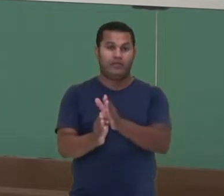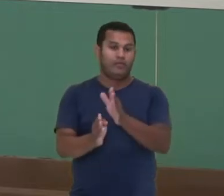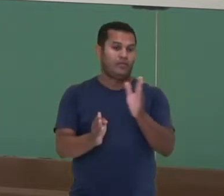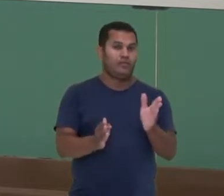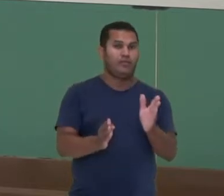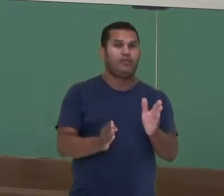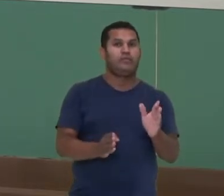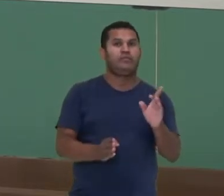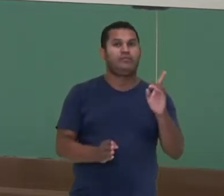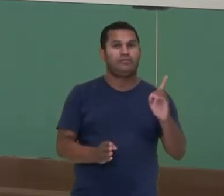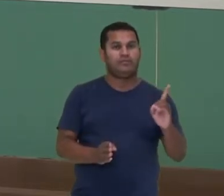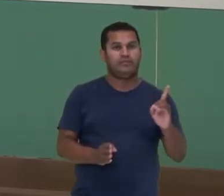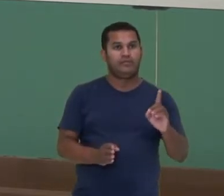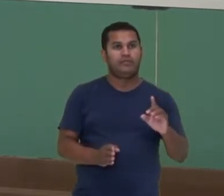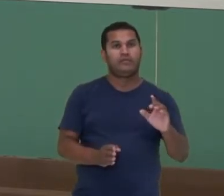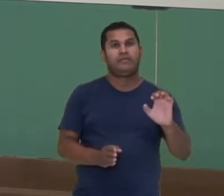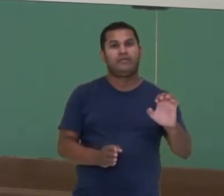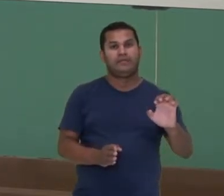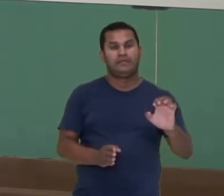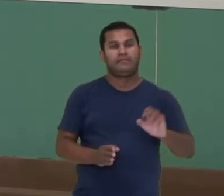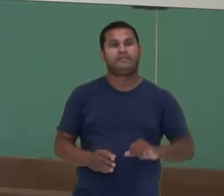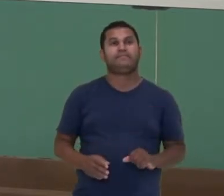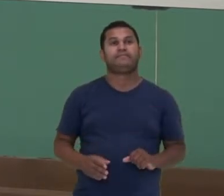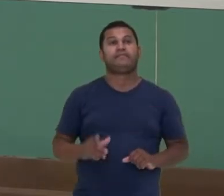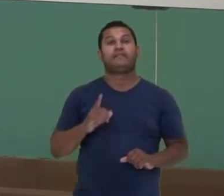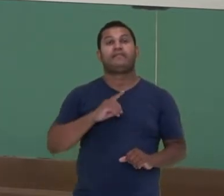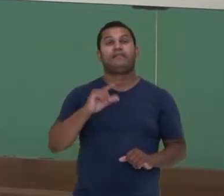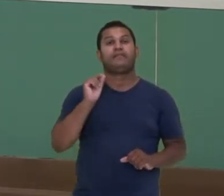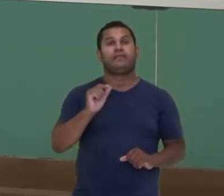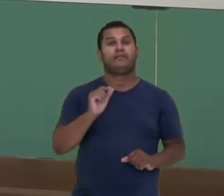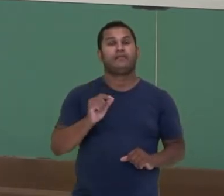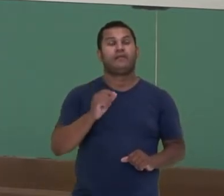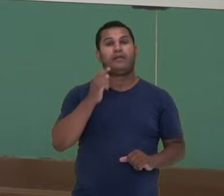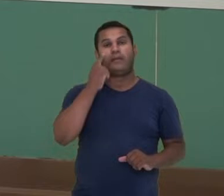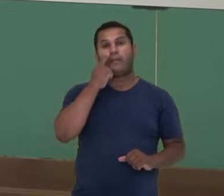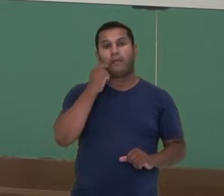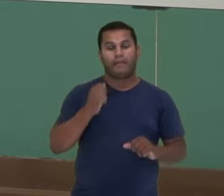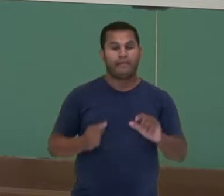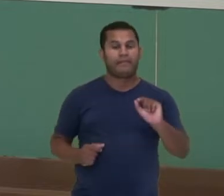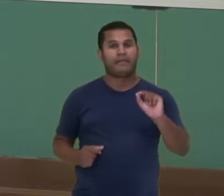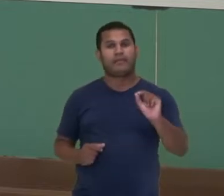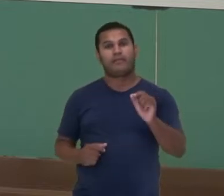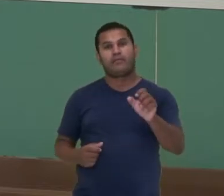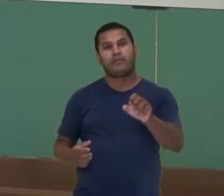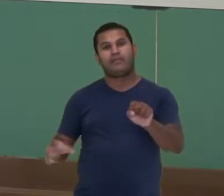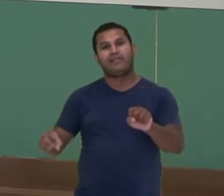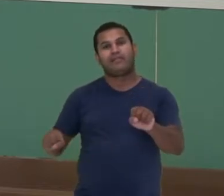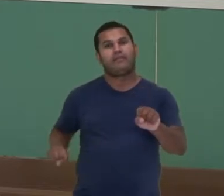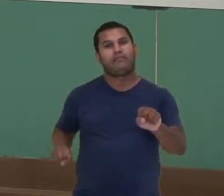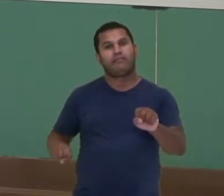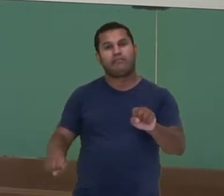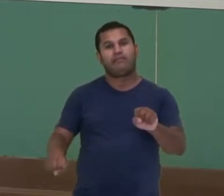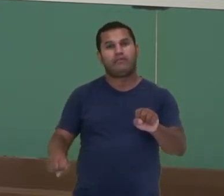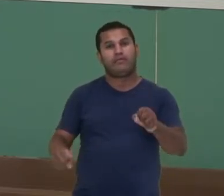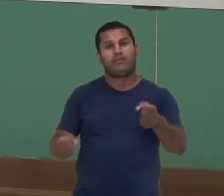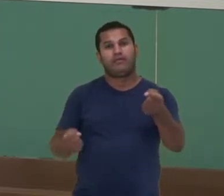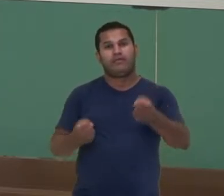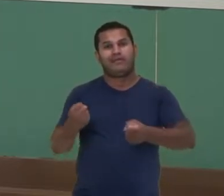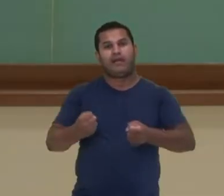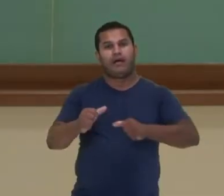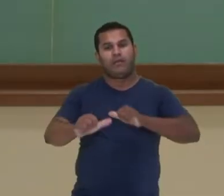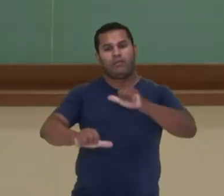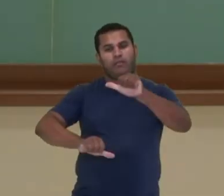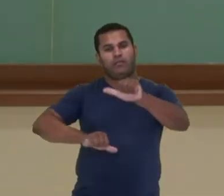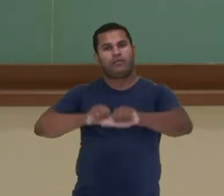teríamos esses três pedais aqui. Mas todos eles aqui estão relacionados com a aceleração, né? Não apenas